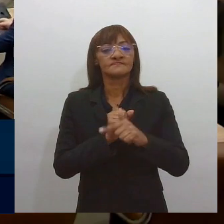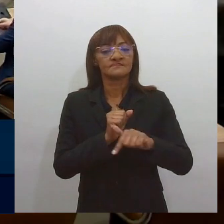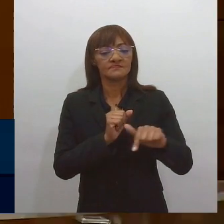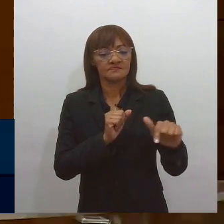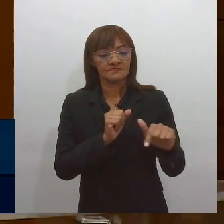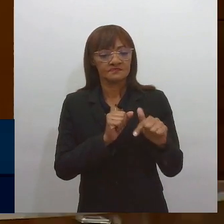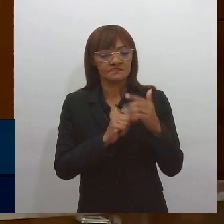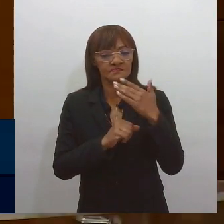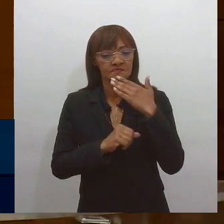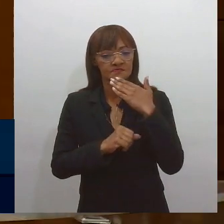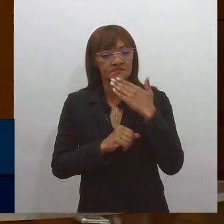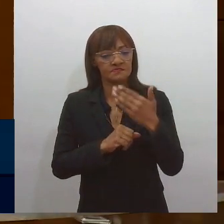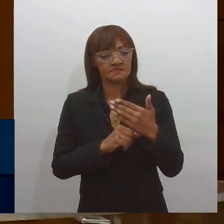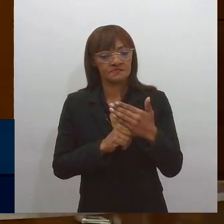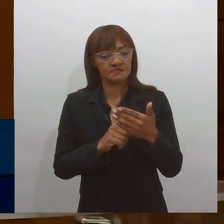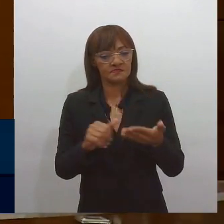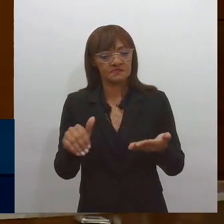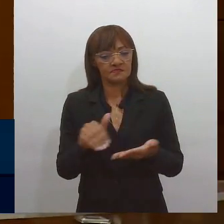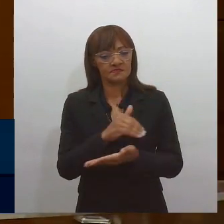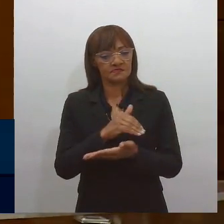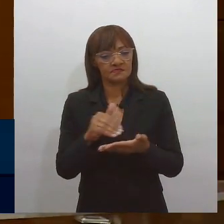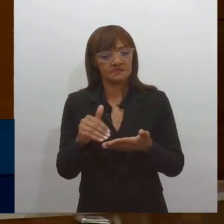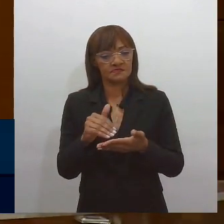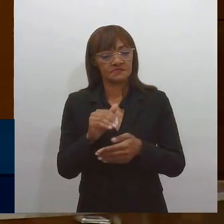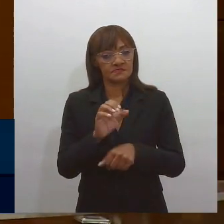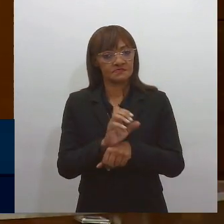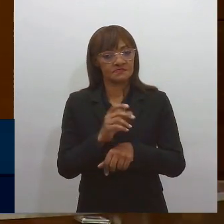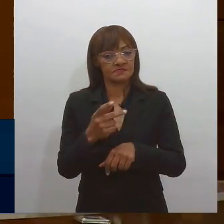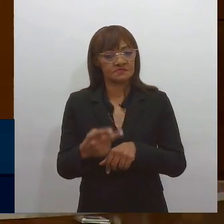estado da casa civil Jorginho